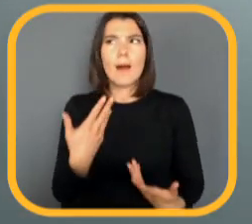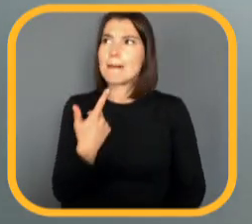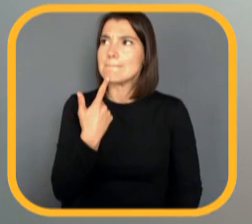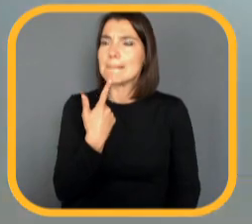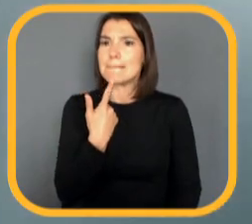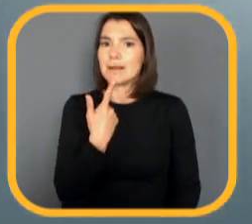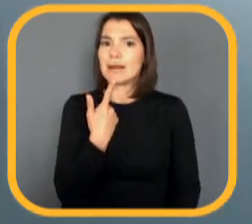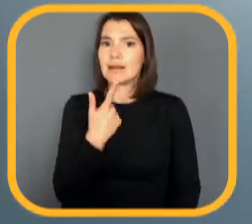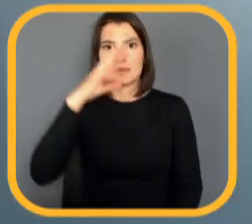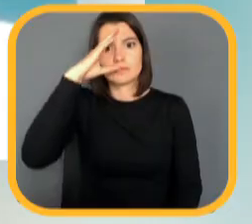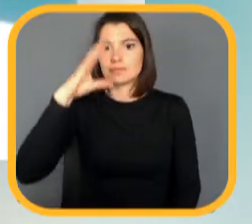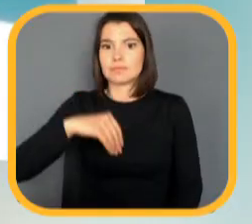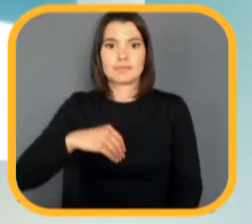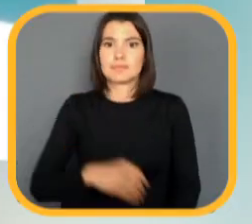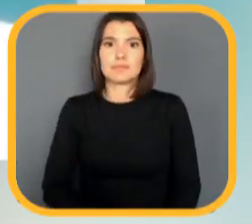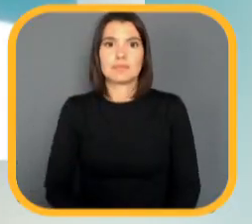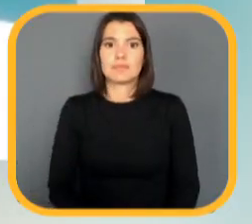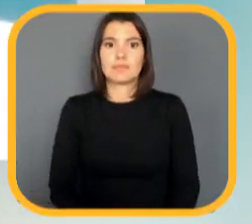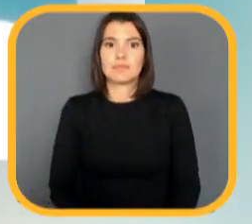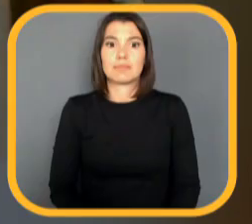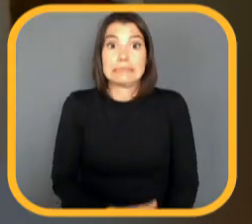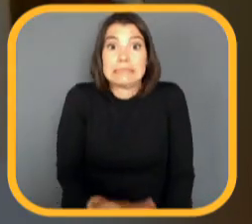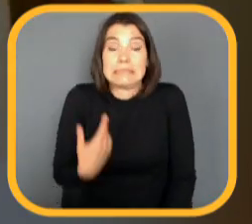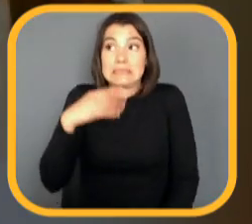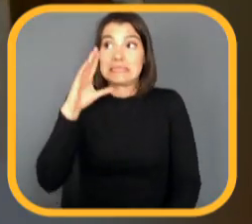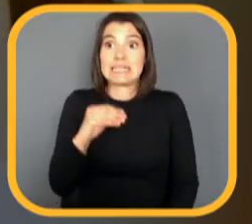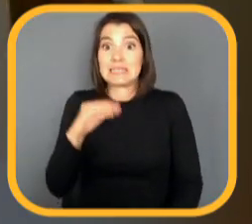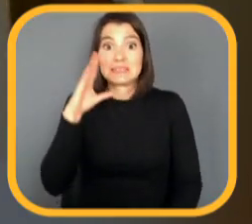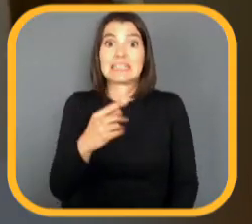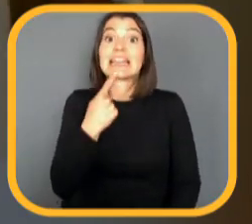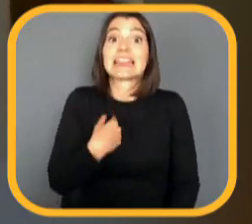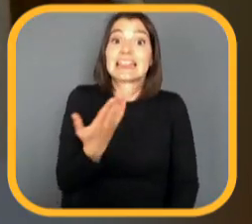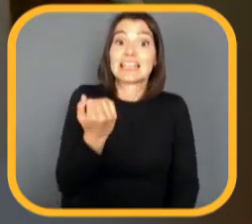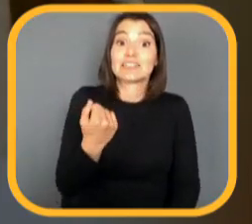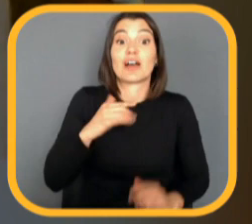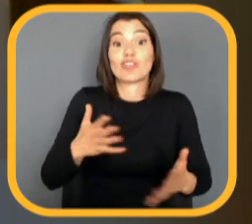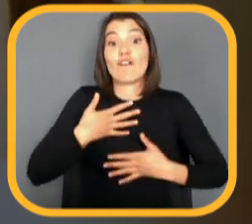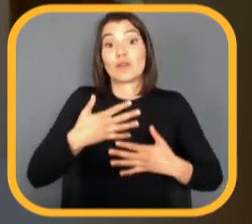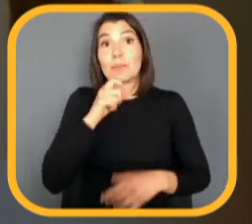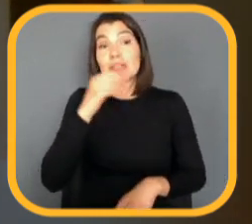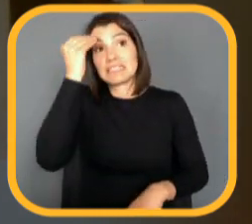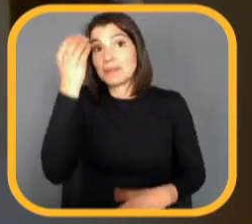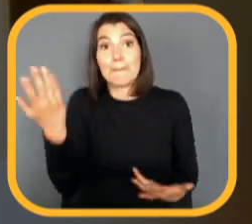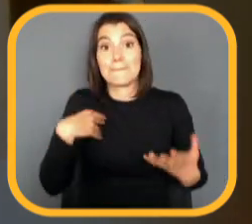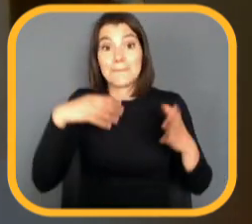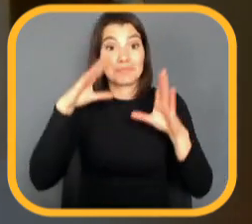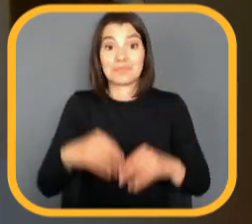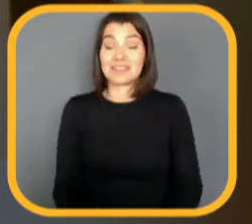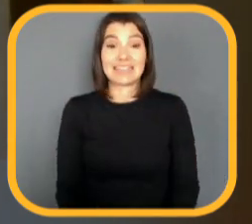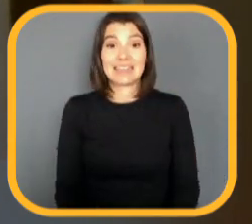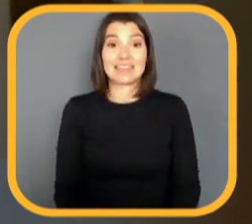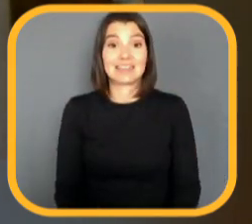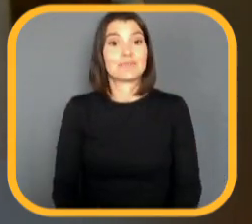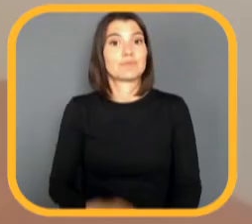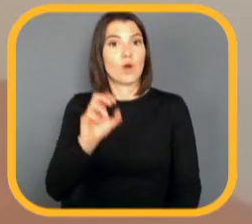soube, não sei neste momento. Não faço a mesma ideia. Por acaso, não sei. E como já fui voluntária, podia saber, mas não